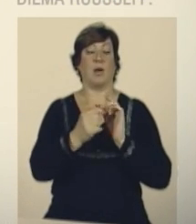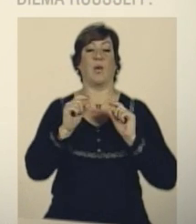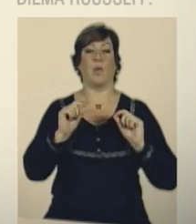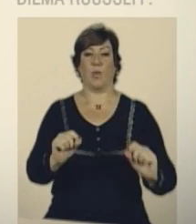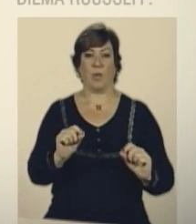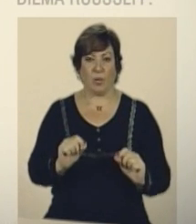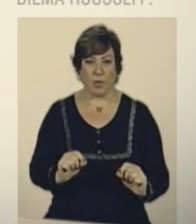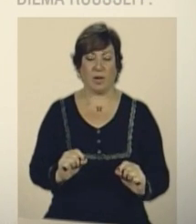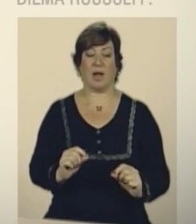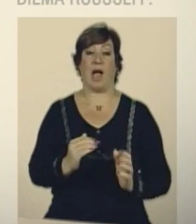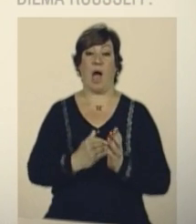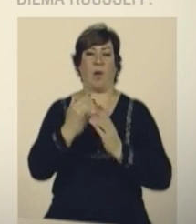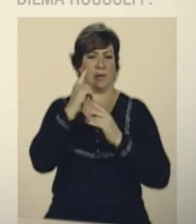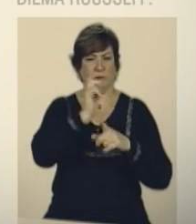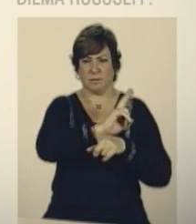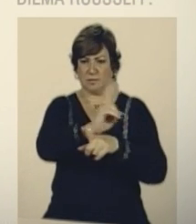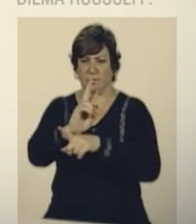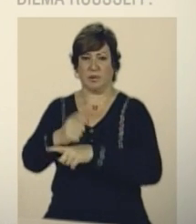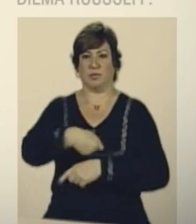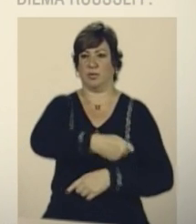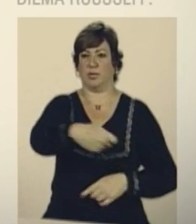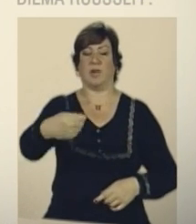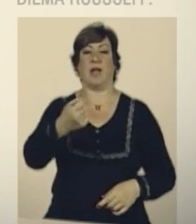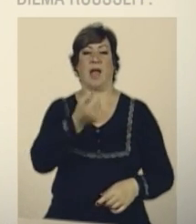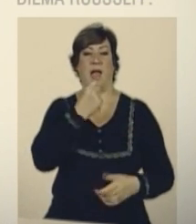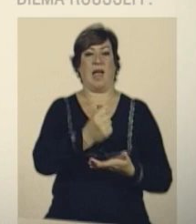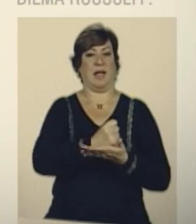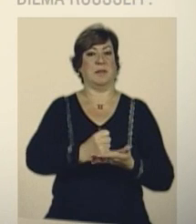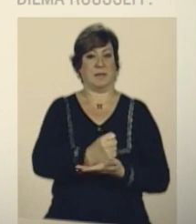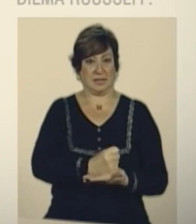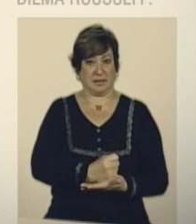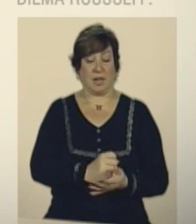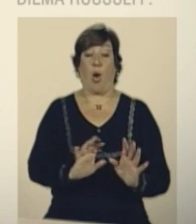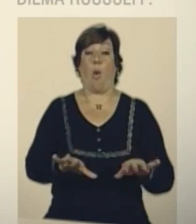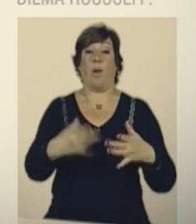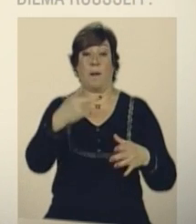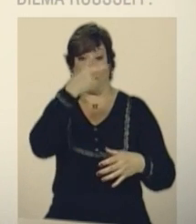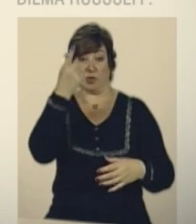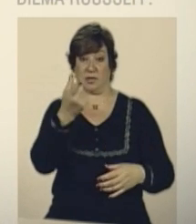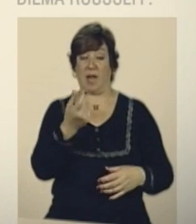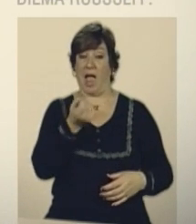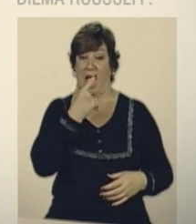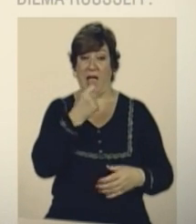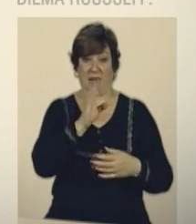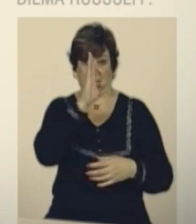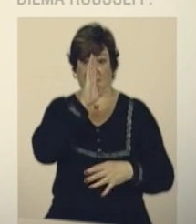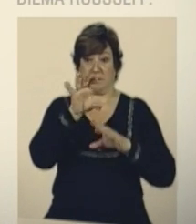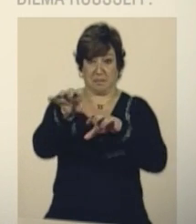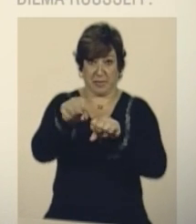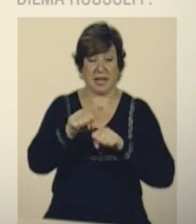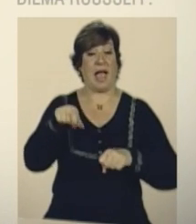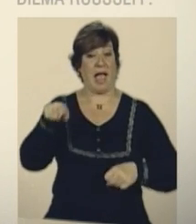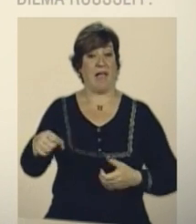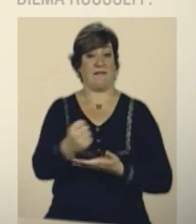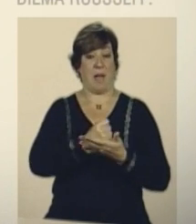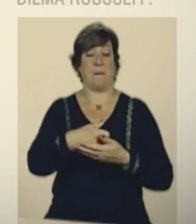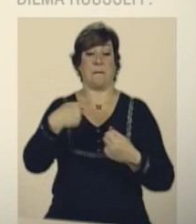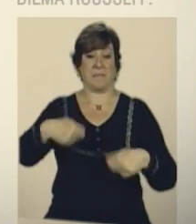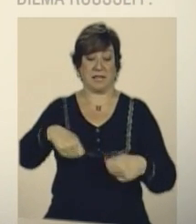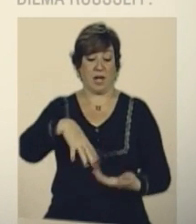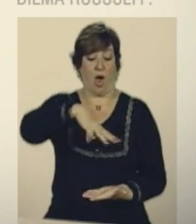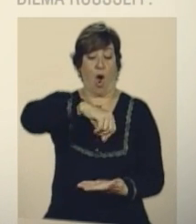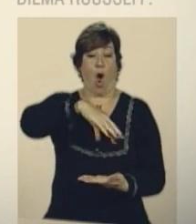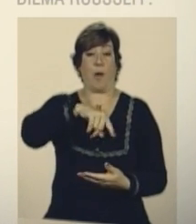aumento do controle da distribuição dos medicamentos quando uma pessoa pega o remédio a farmácia tem que tirar uma cópia da